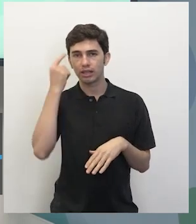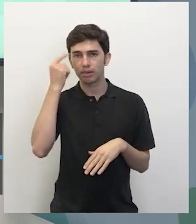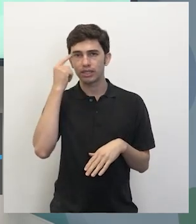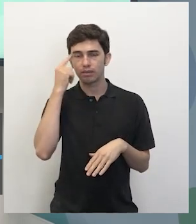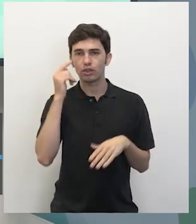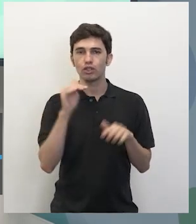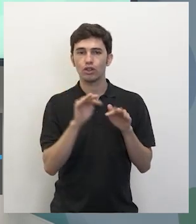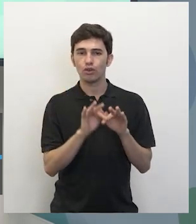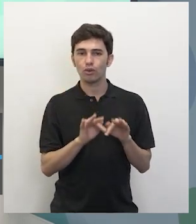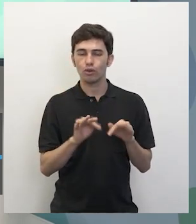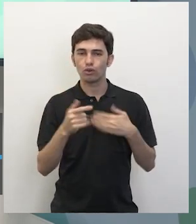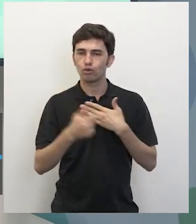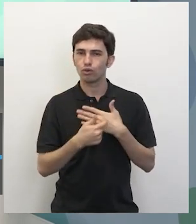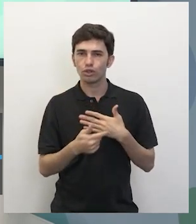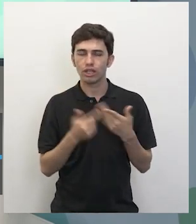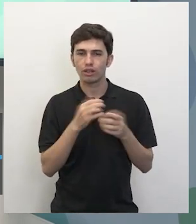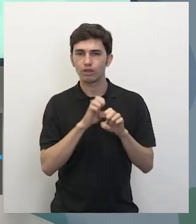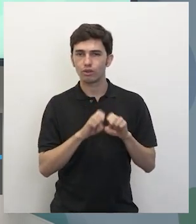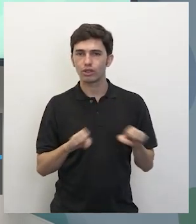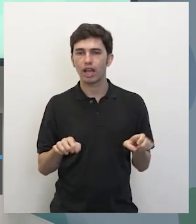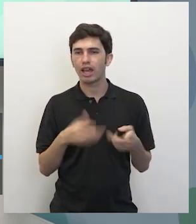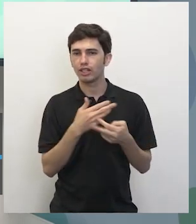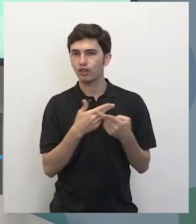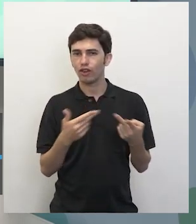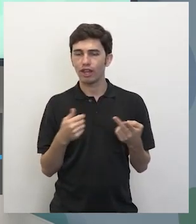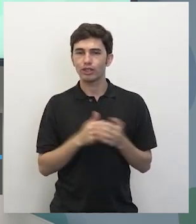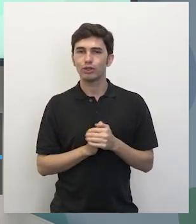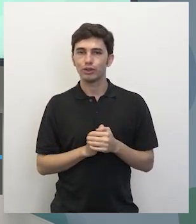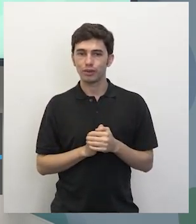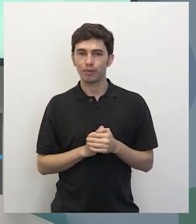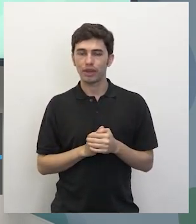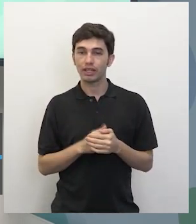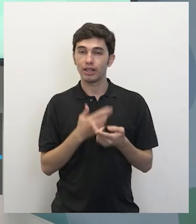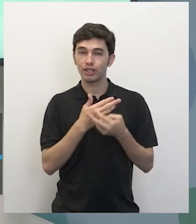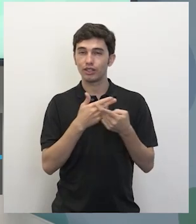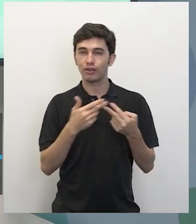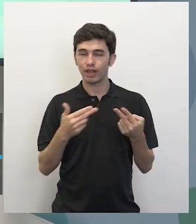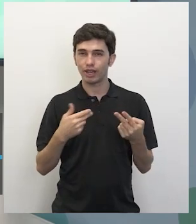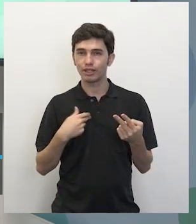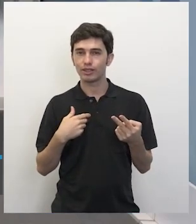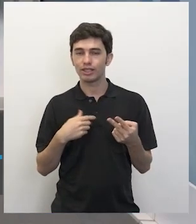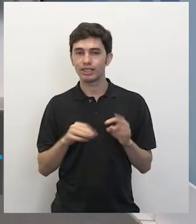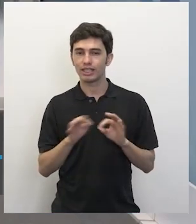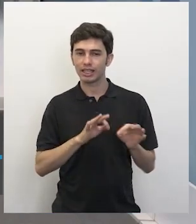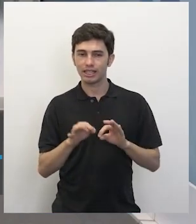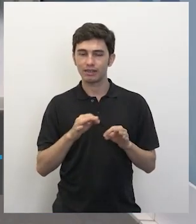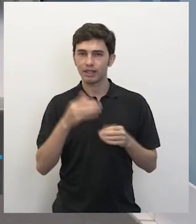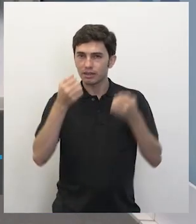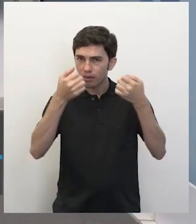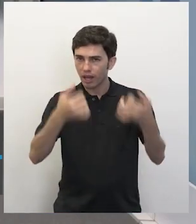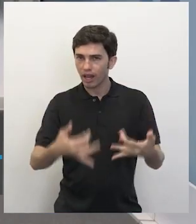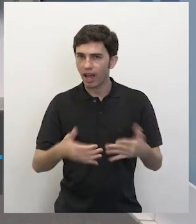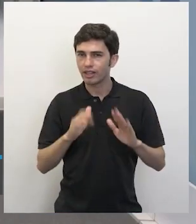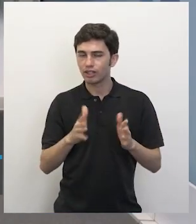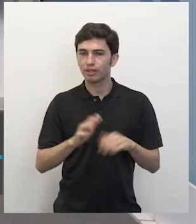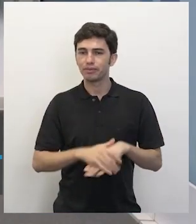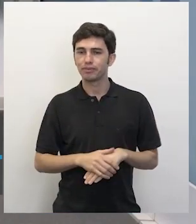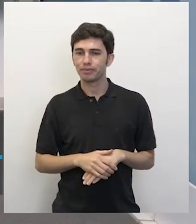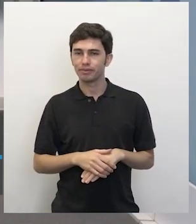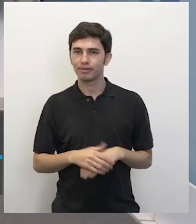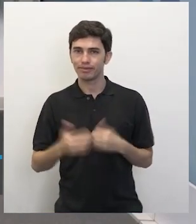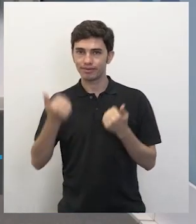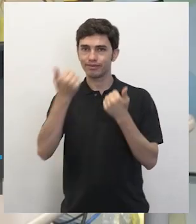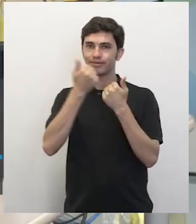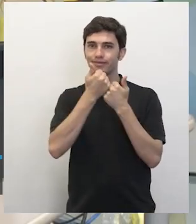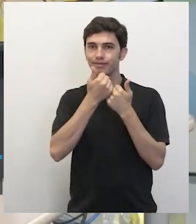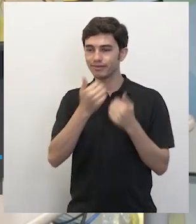função, ou seja, são coisas muito, né? É muita história, muita água rola, né, Jane? A ideia, assim, pelo que eu estou vendo ali pela tabela, quem